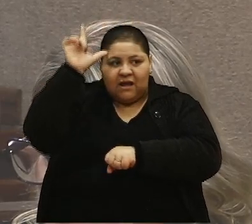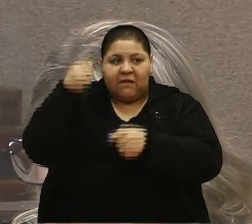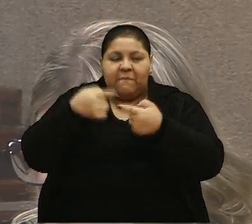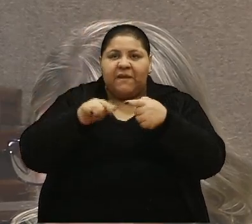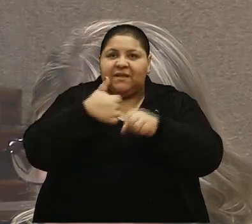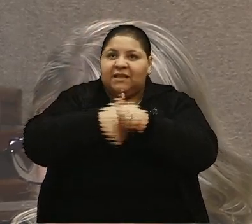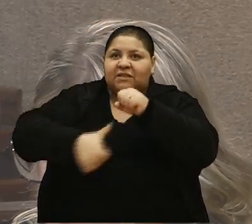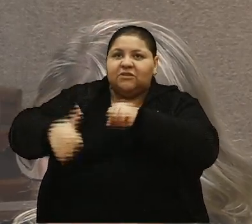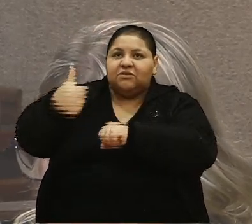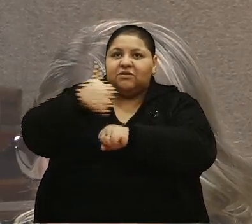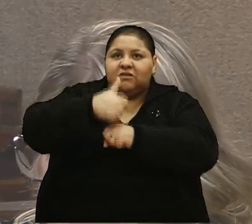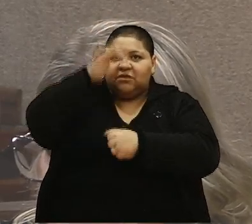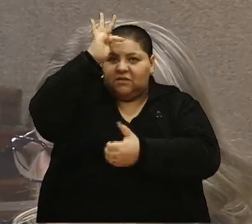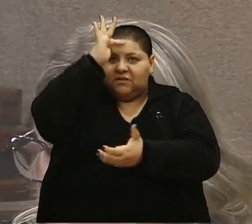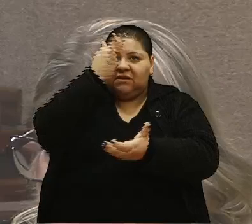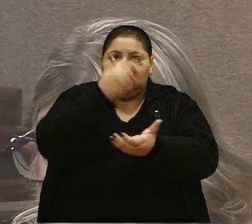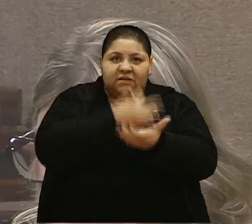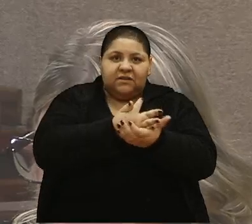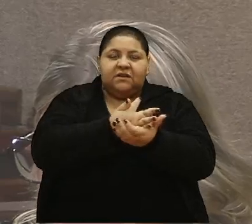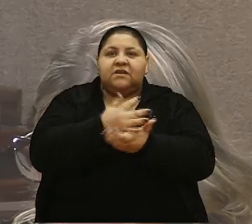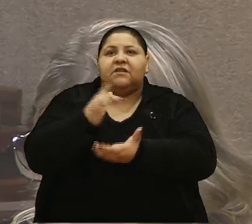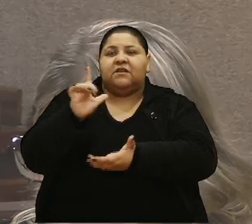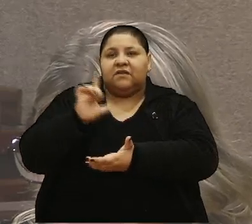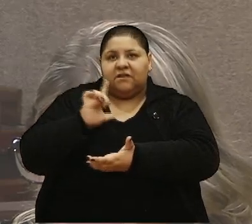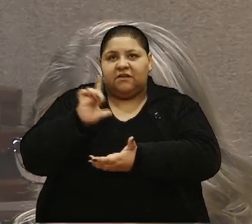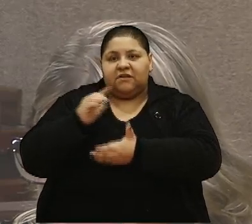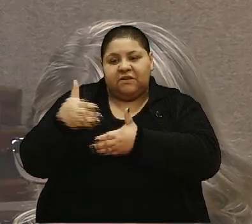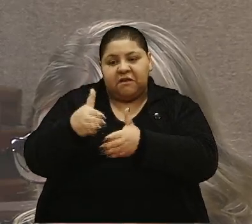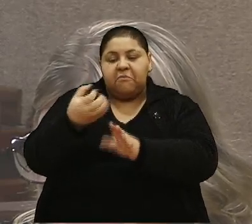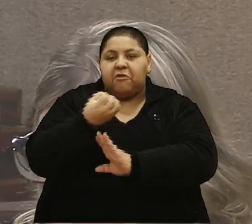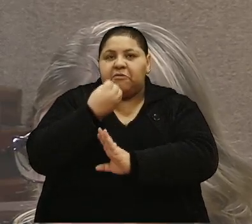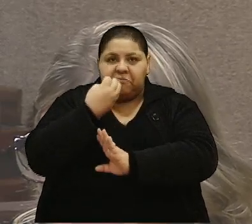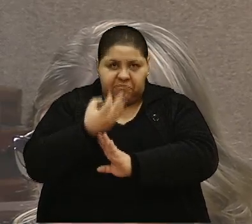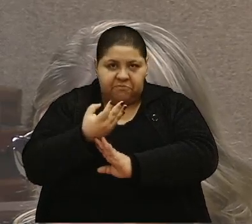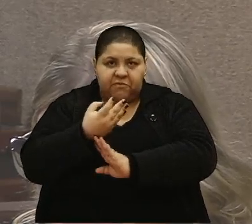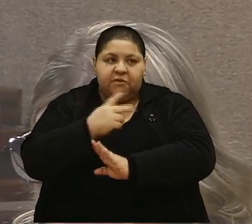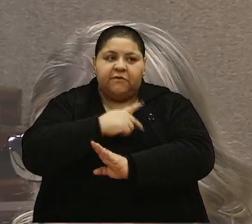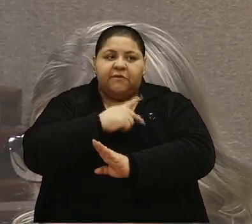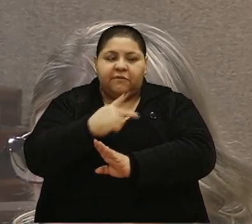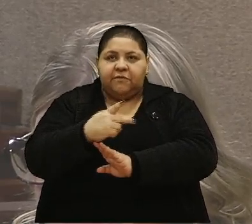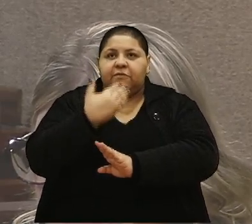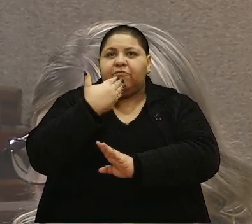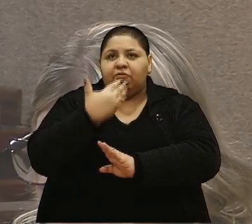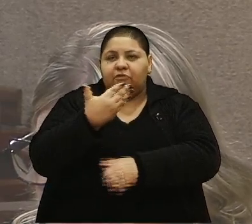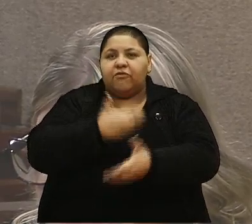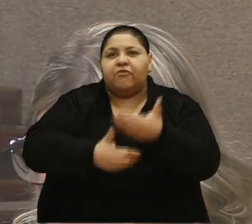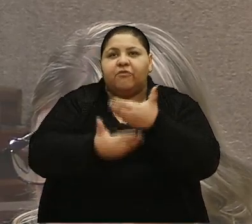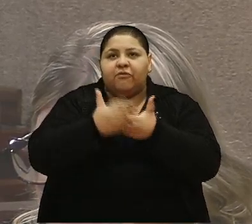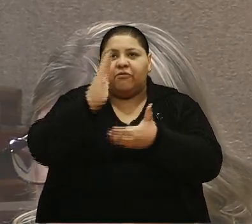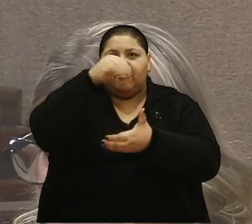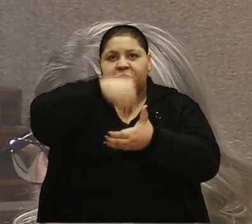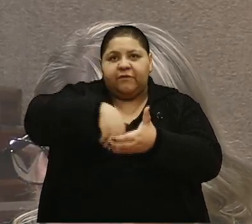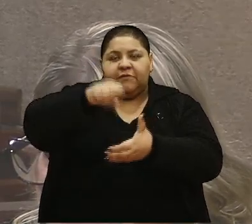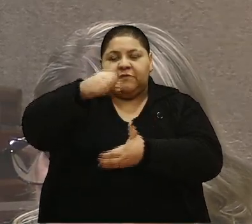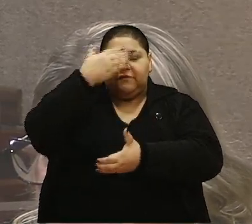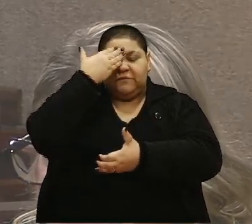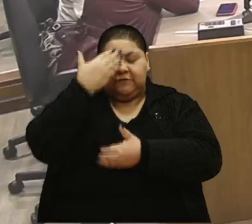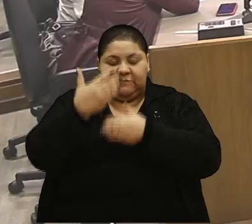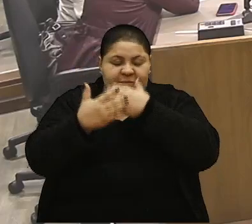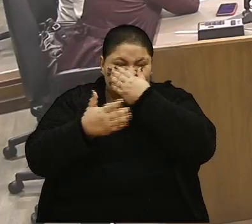fé. Se a gente tem fé, a gente tem o caminho do bem. Então, presidente, peço que todos votem favorável.